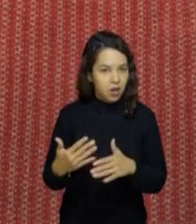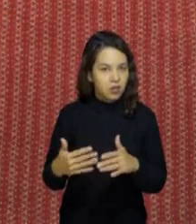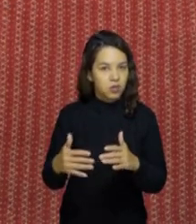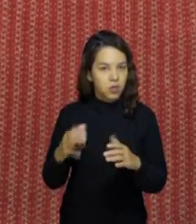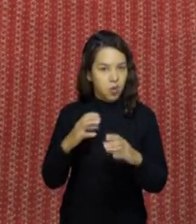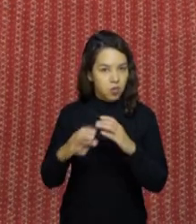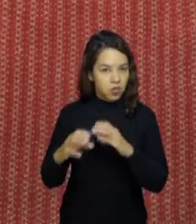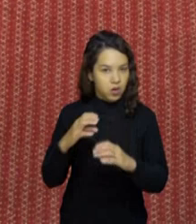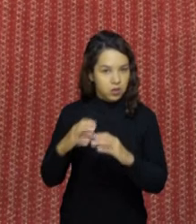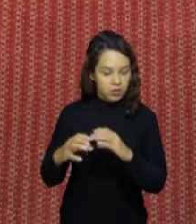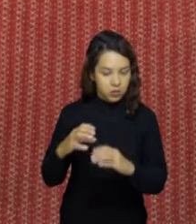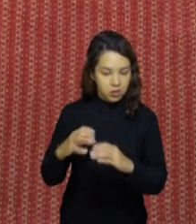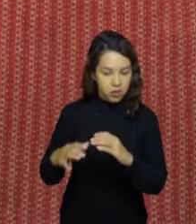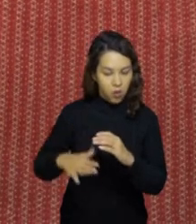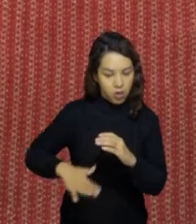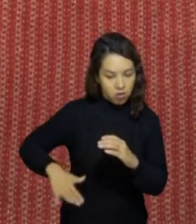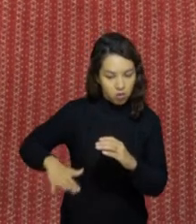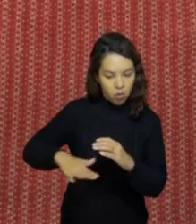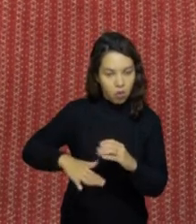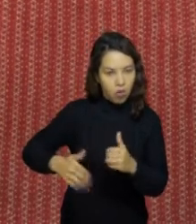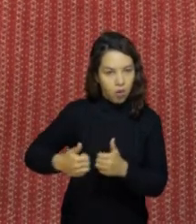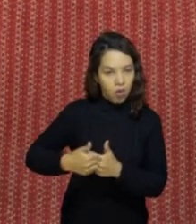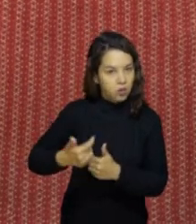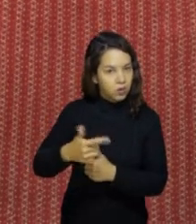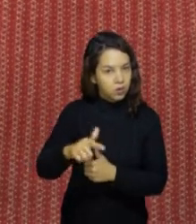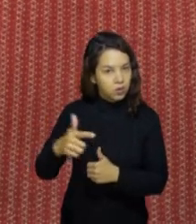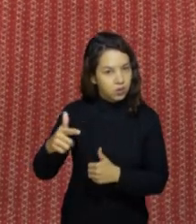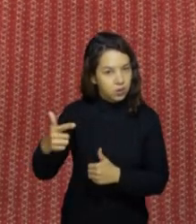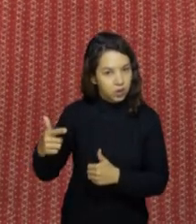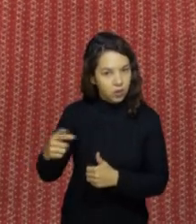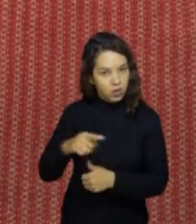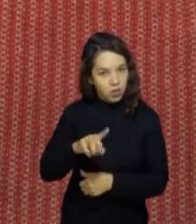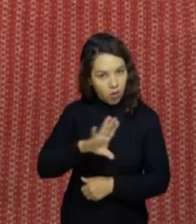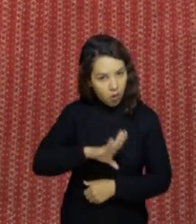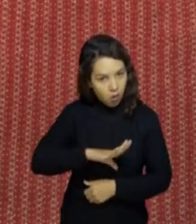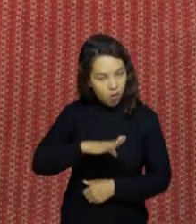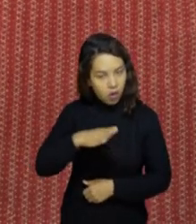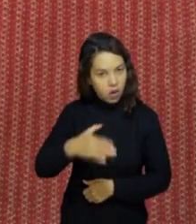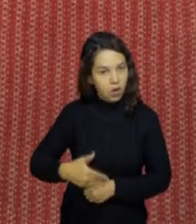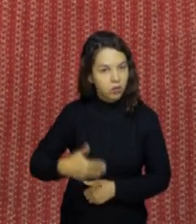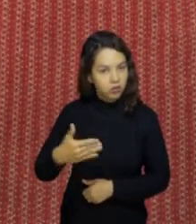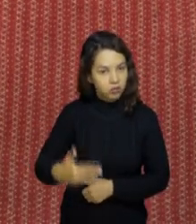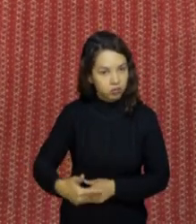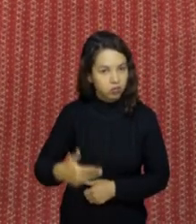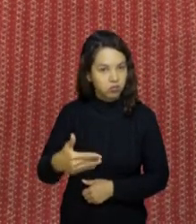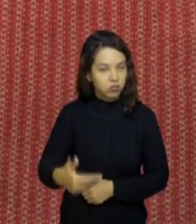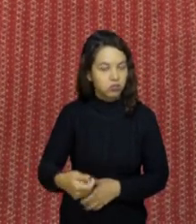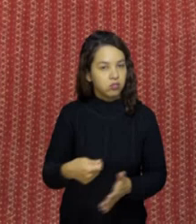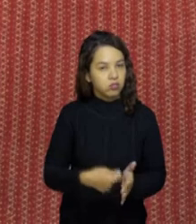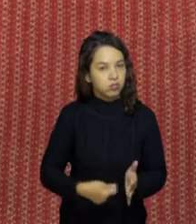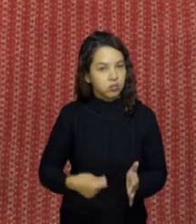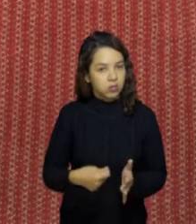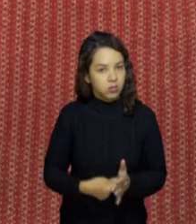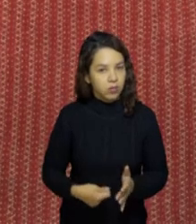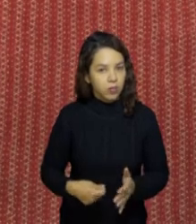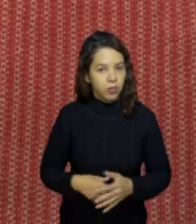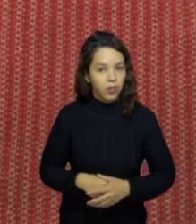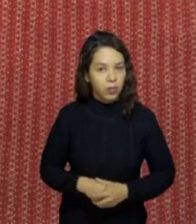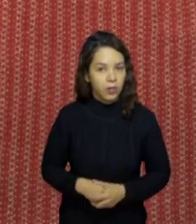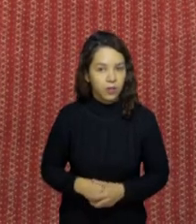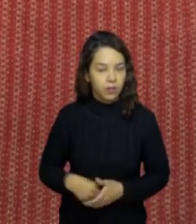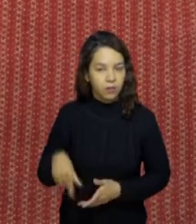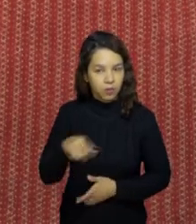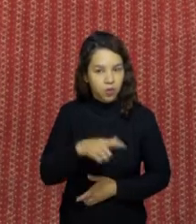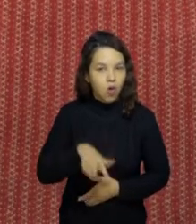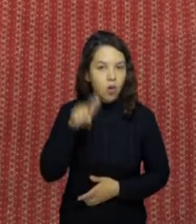de muita coragem, é de muita ousadia, é de muita persistência. E a gente consegue